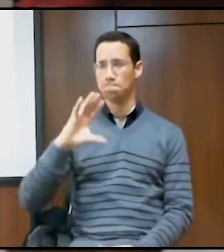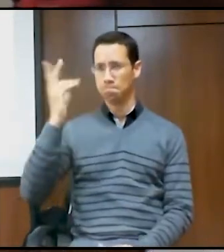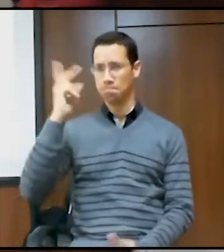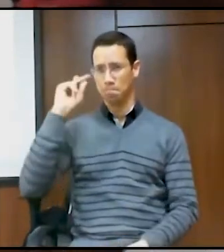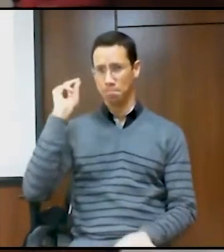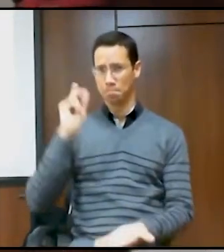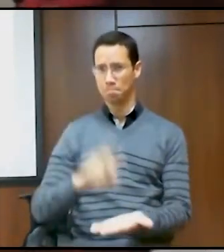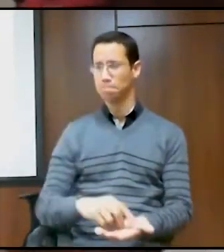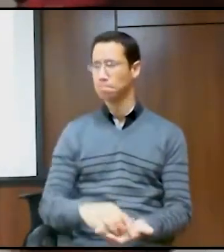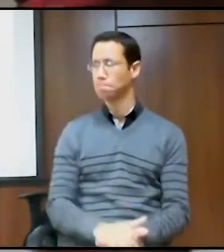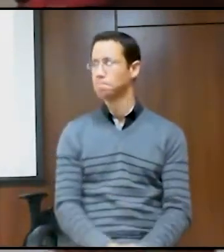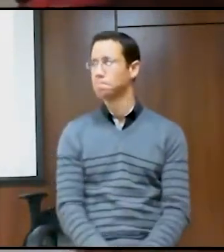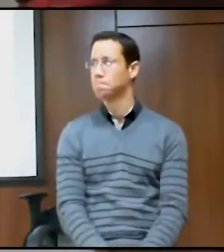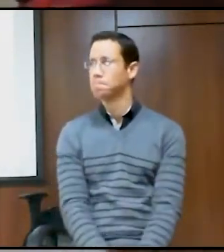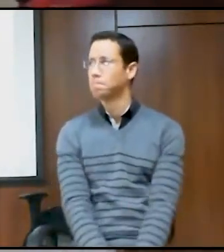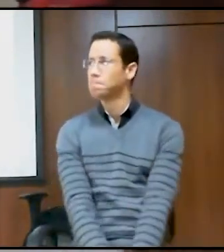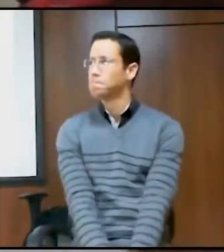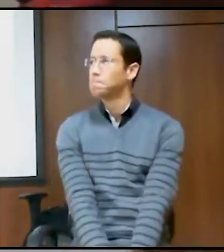né?